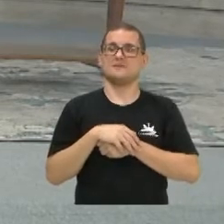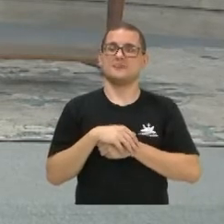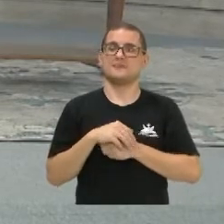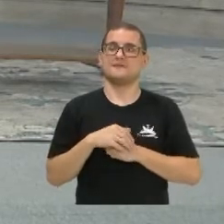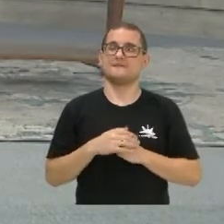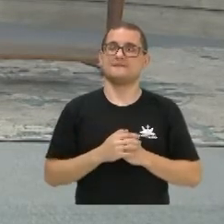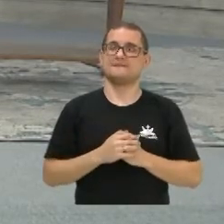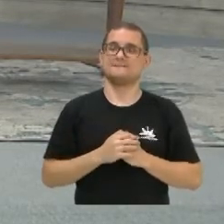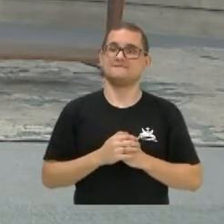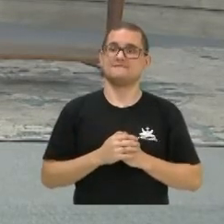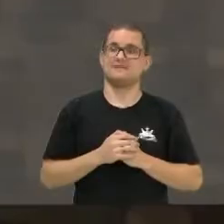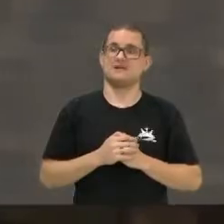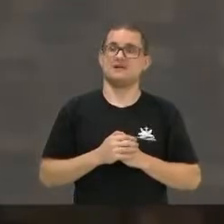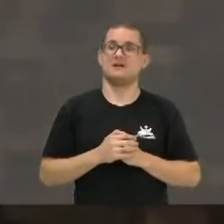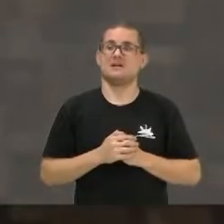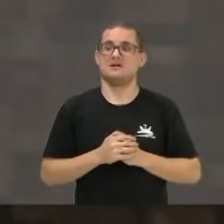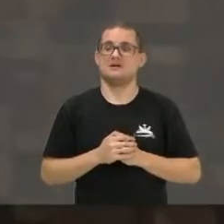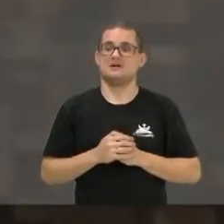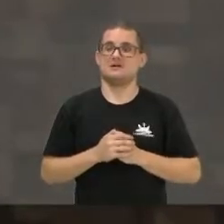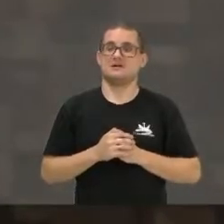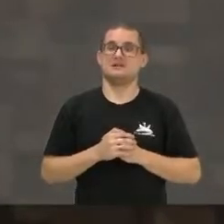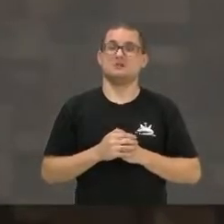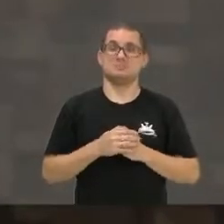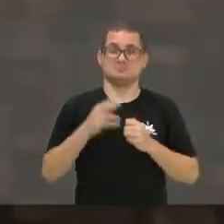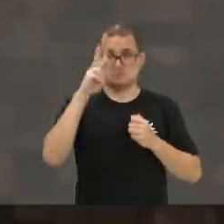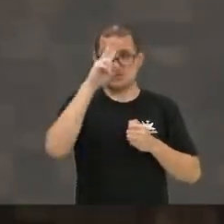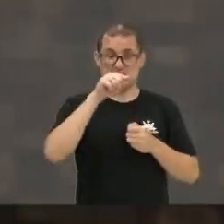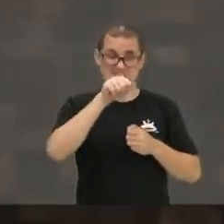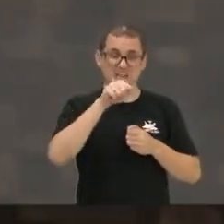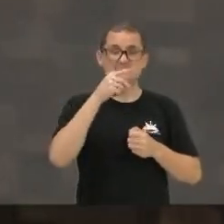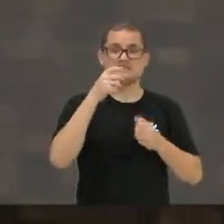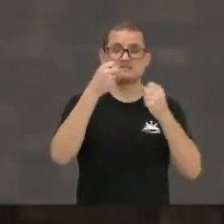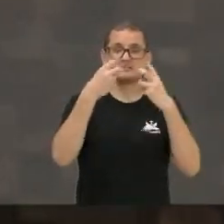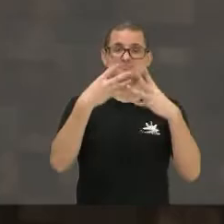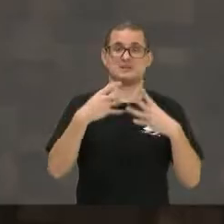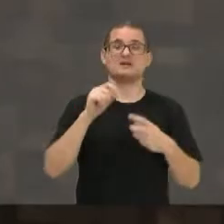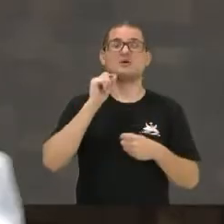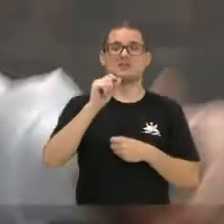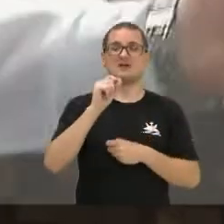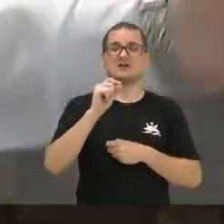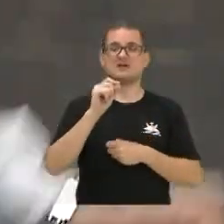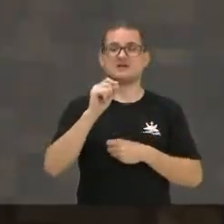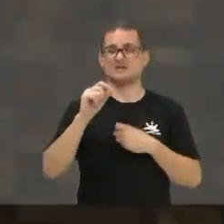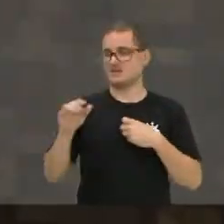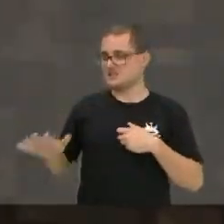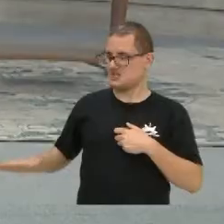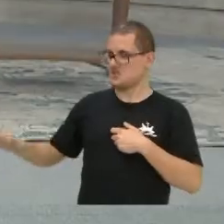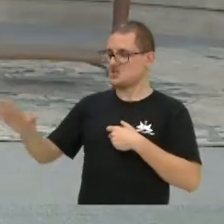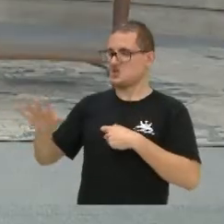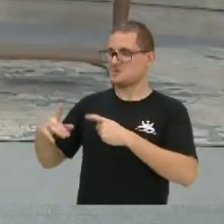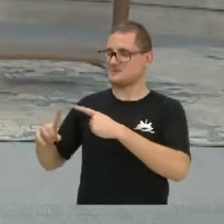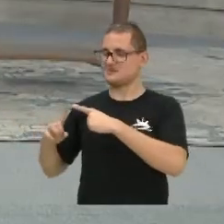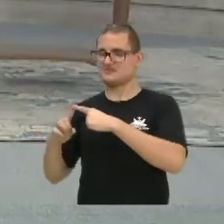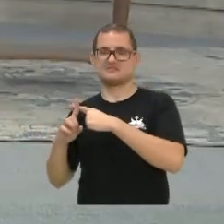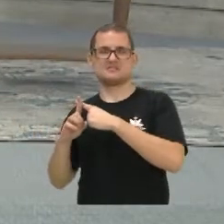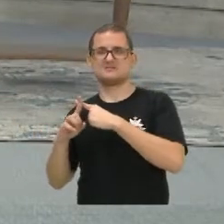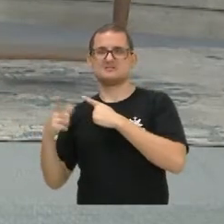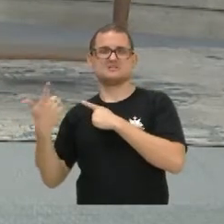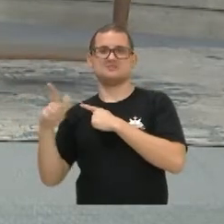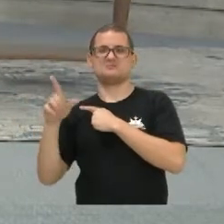numa sepultura é afirmar ultrajantemente a história desses